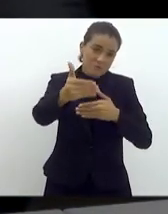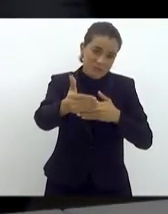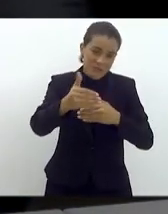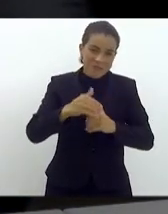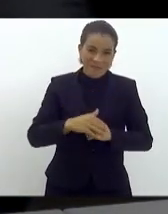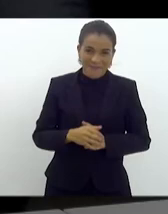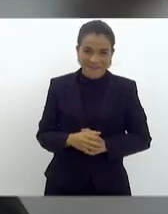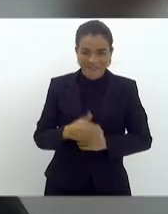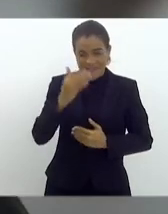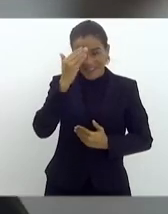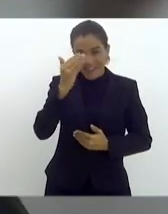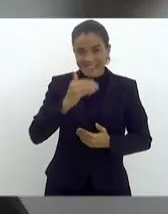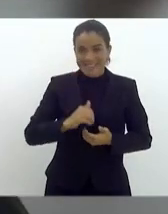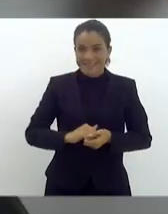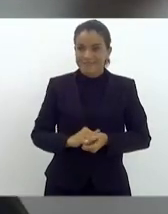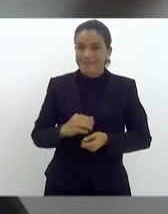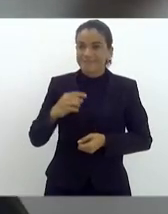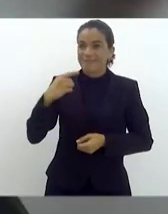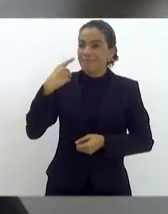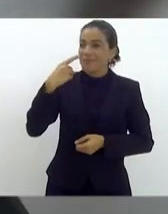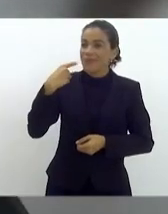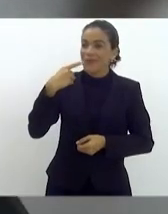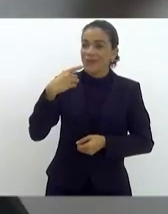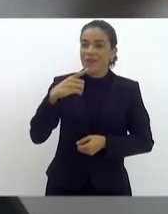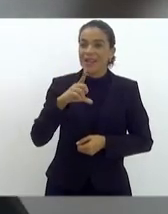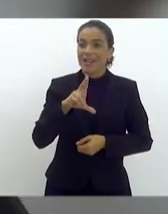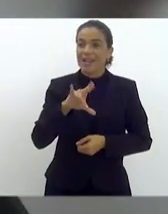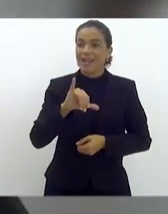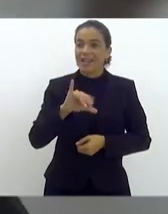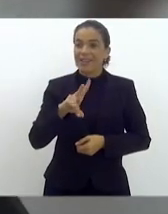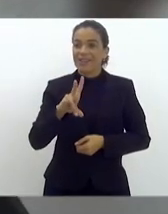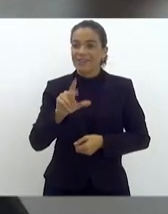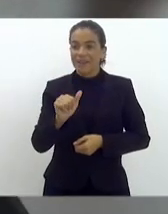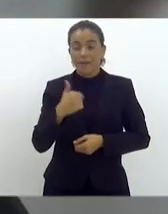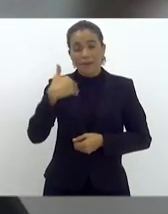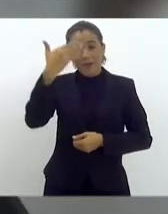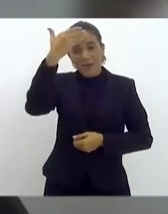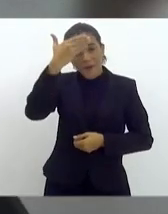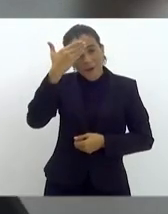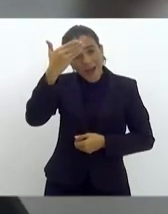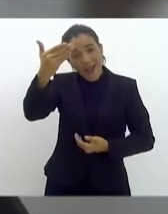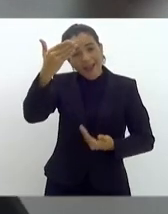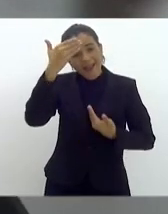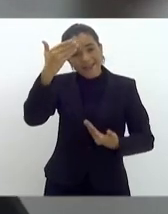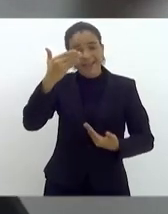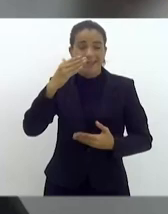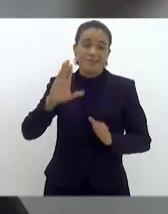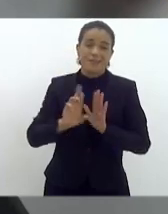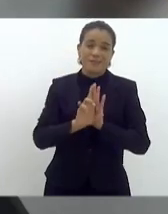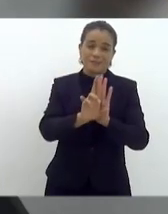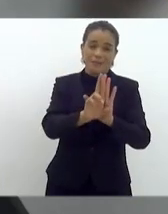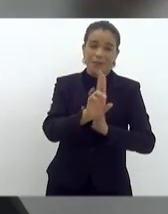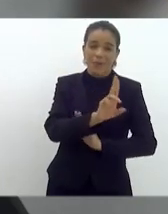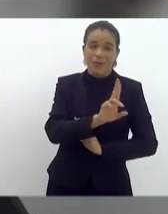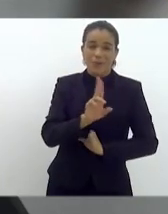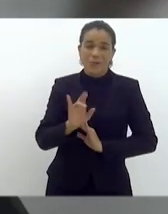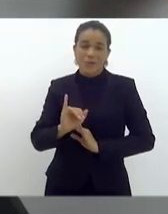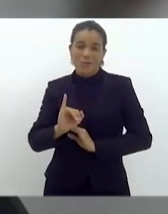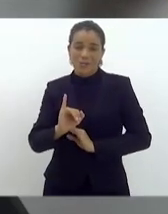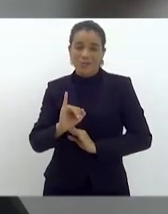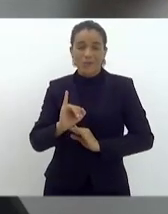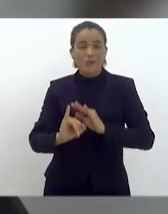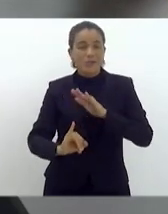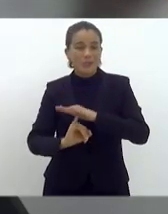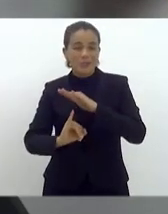obrigada Dra Lívia Doutora Elisângela eu agradeço pelo convite em nome do Instituto de segurança e